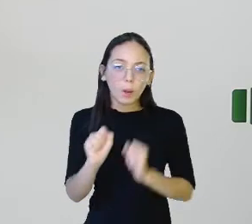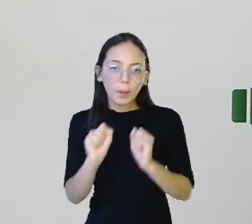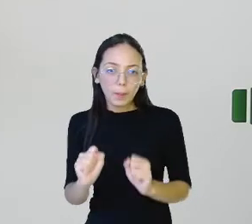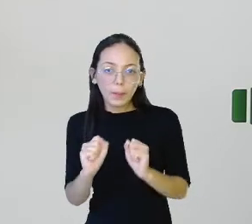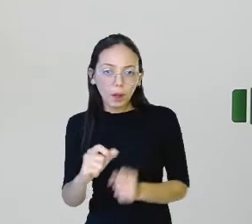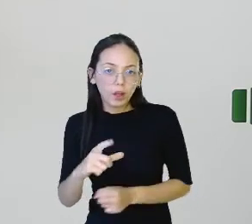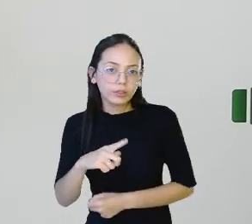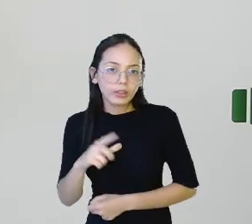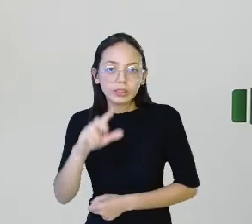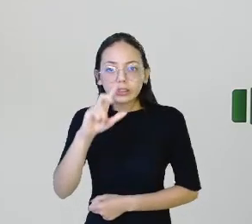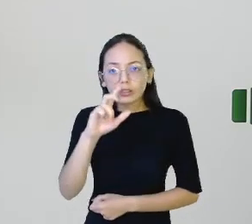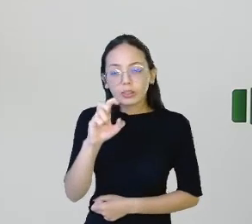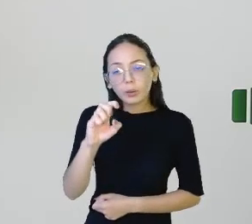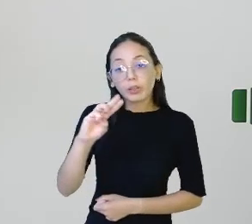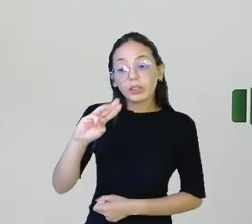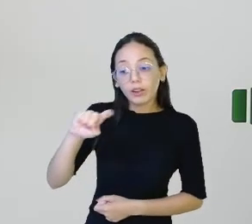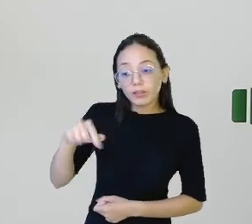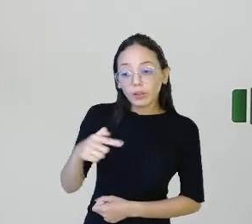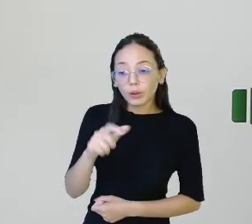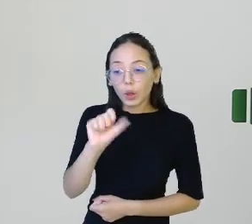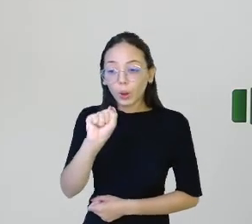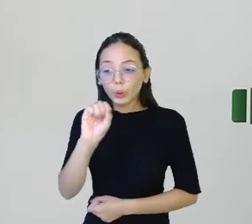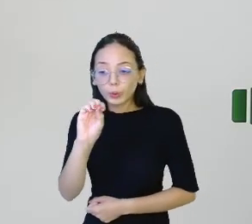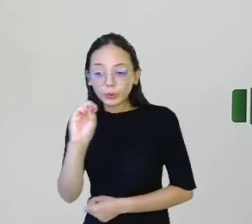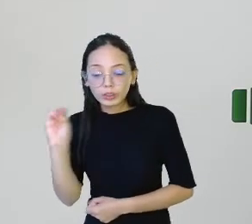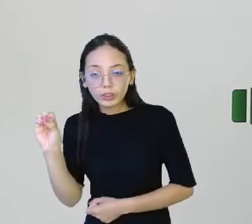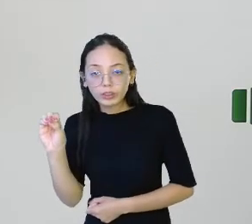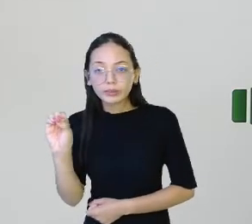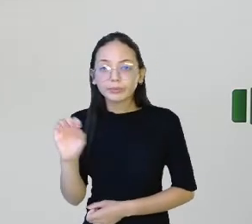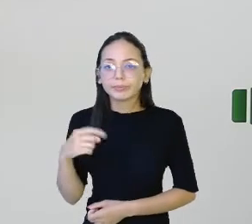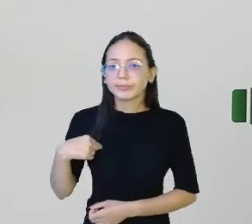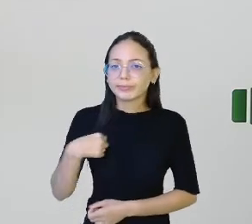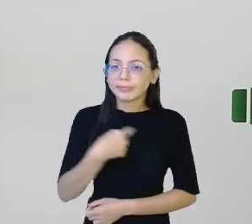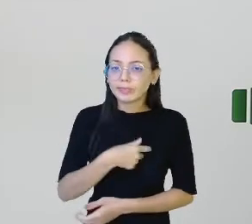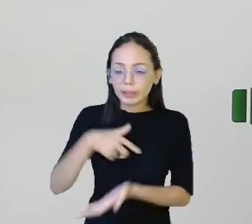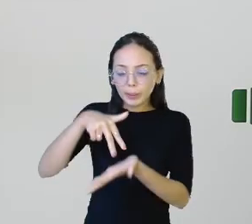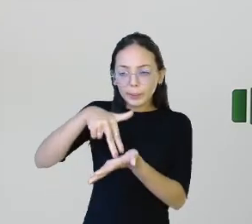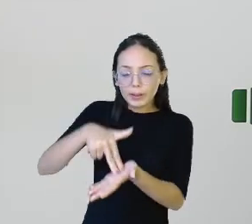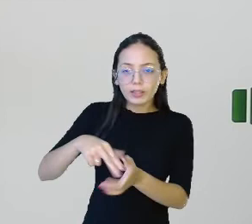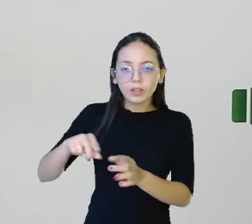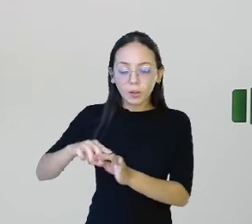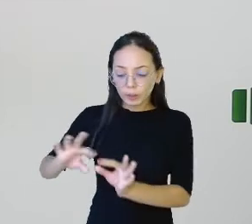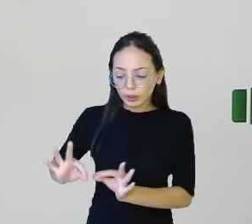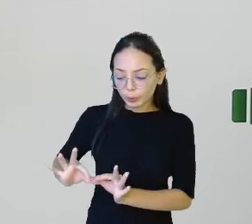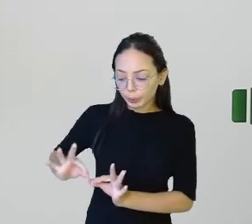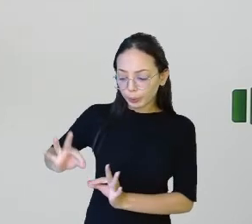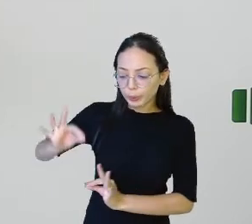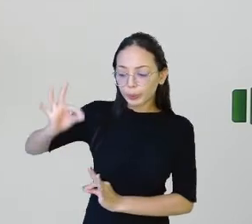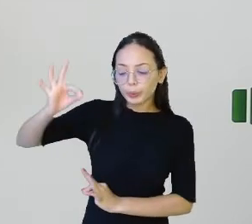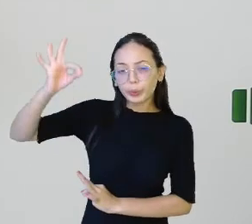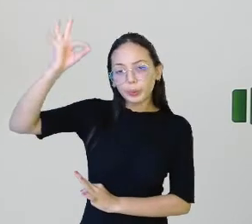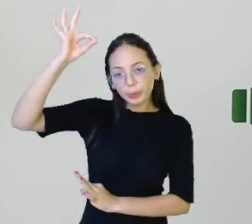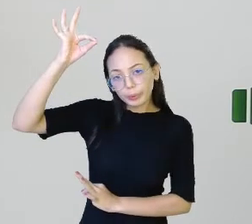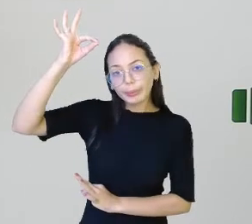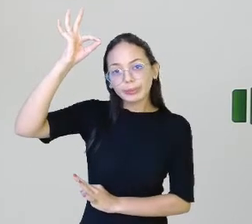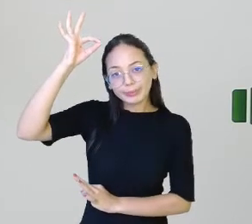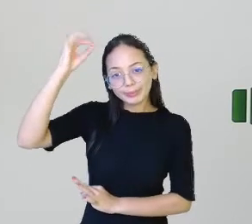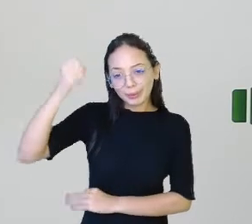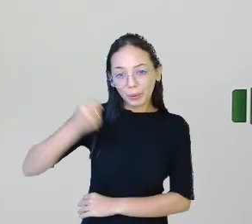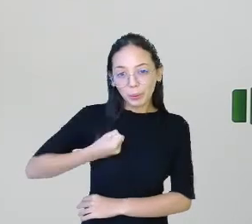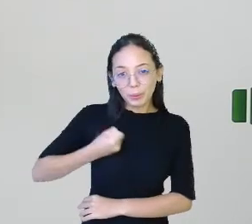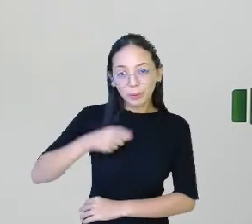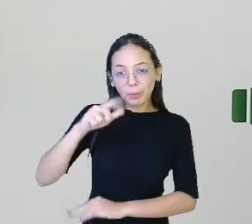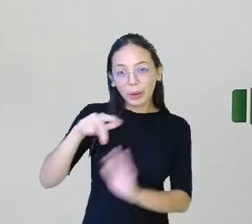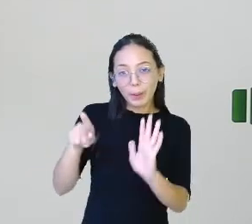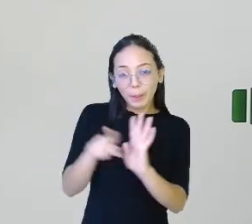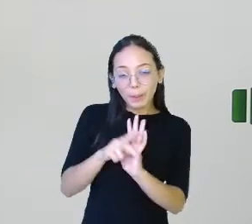53,8 kg. Isso mesmo. Quando a gente se pesa, quando a gente se mede, não necessariamente esse número é